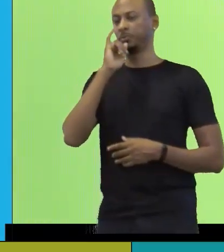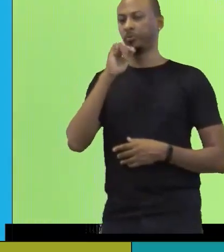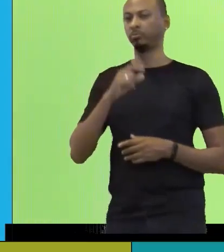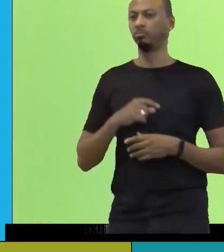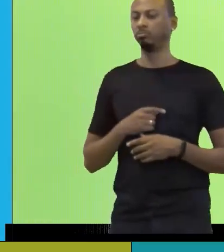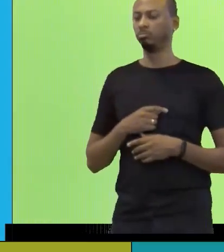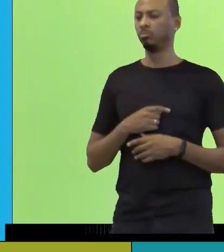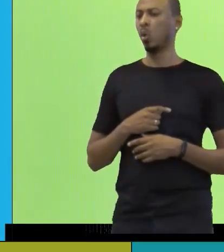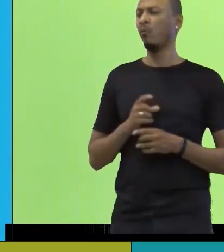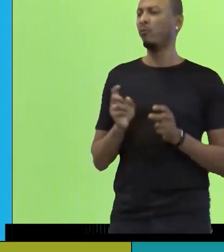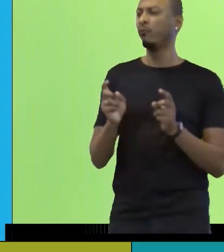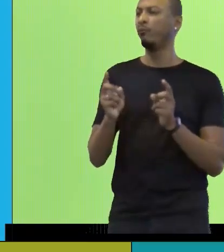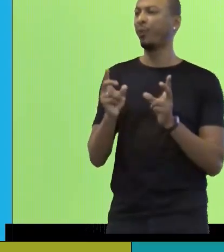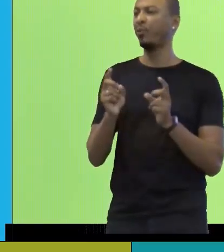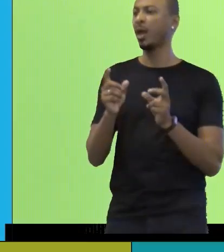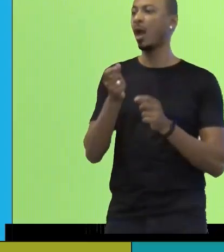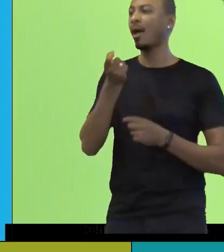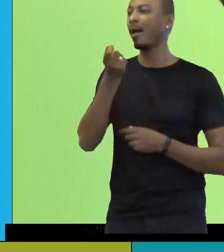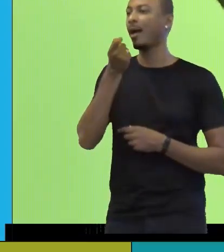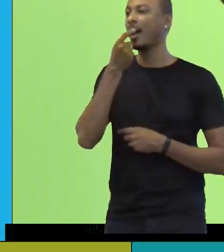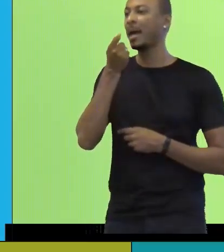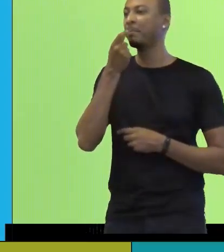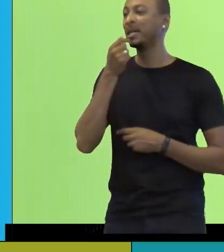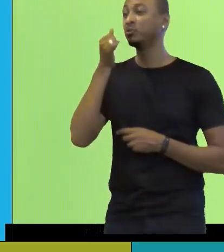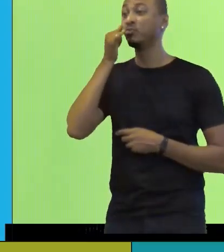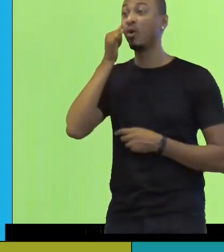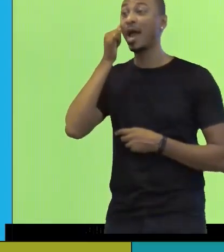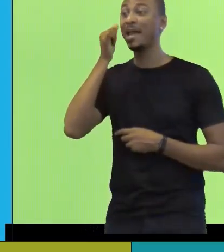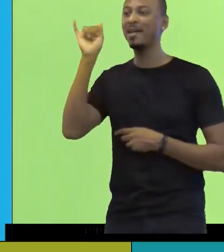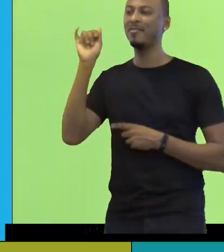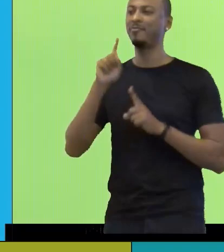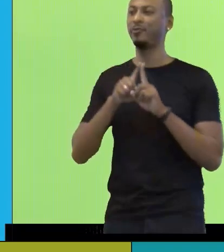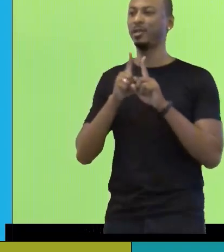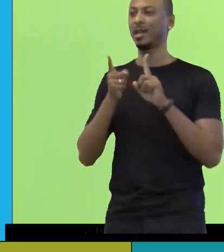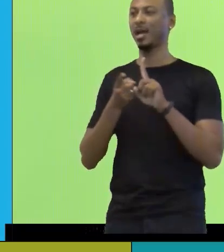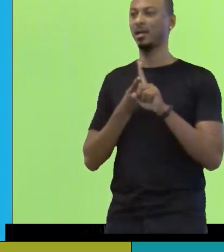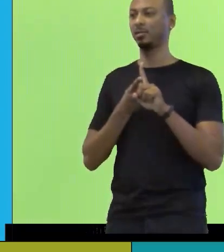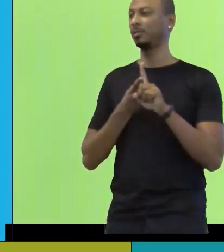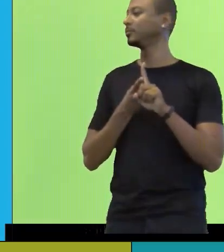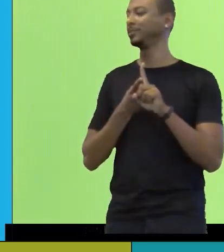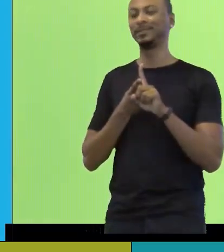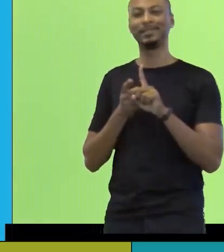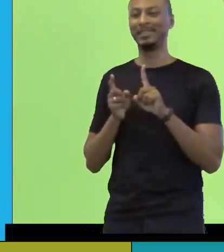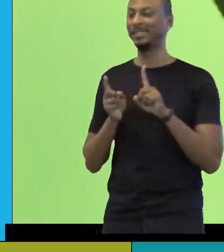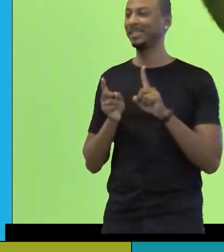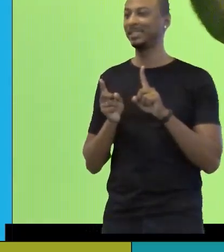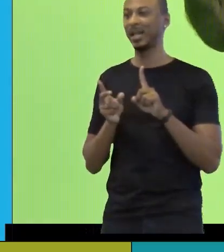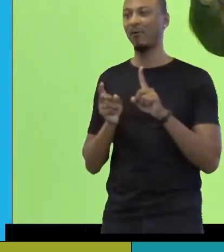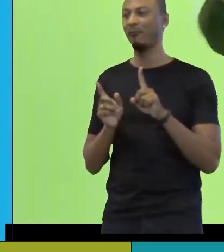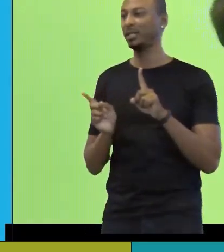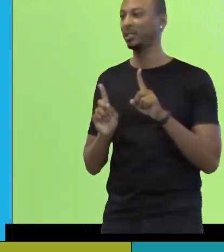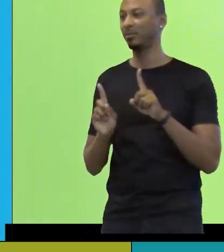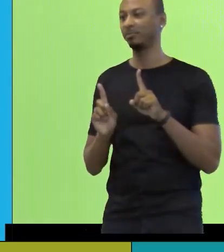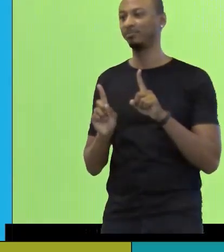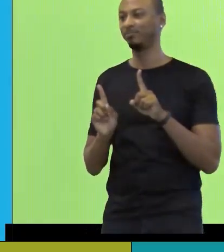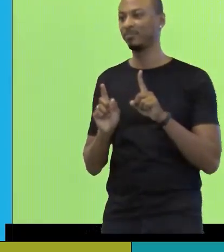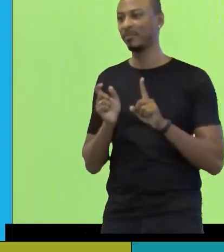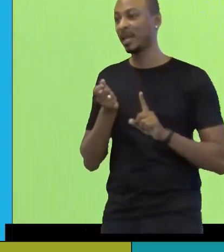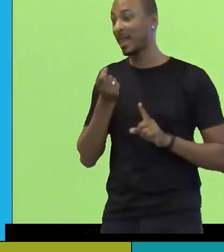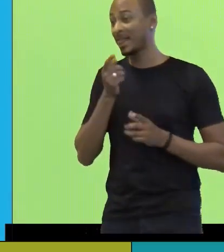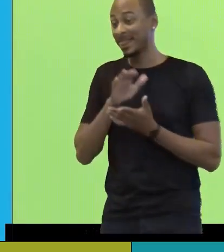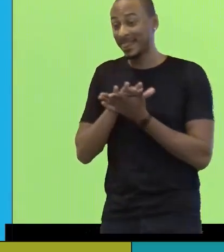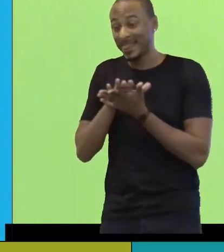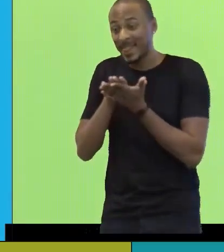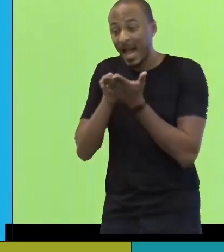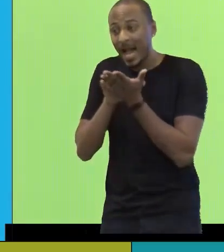do mercado, essa farmácia não vende métodos contraceptivos, não vende pílulas anticoncepcionais,